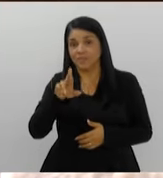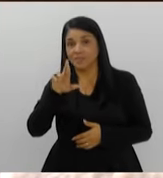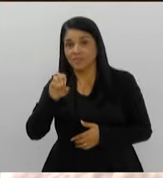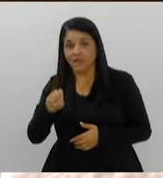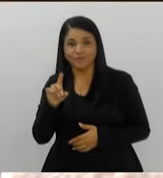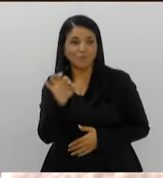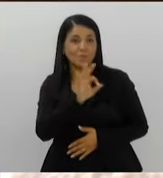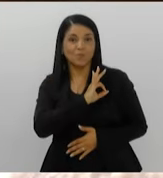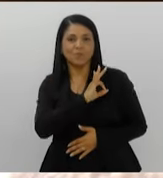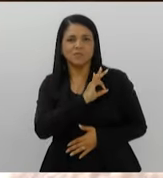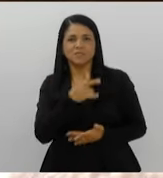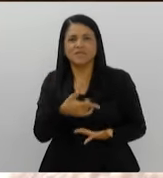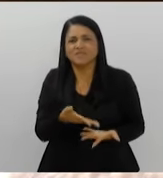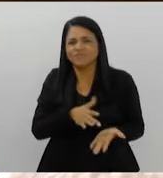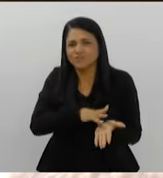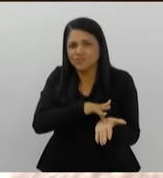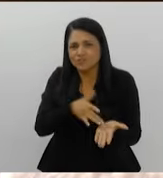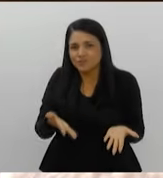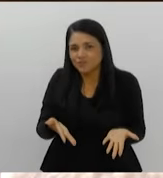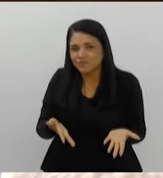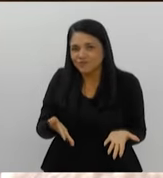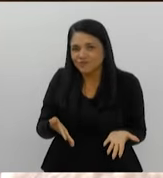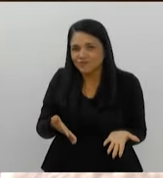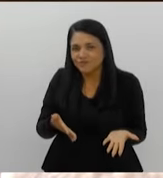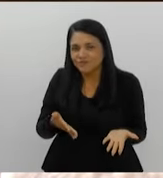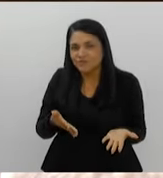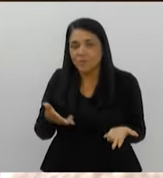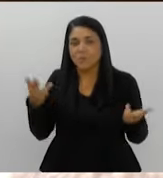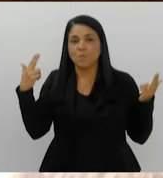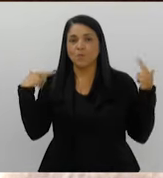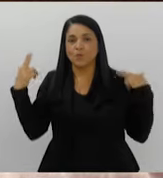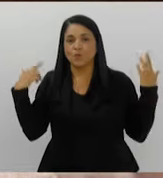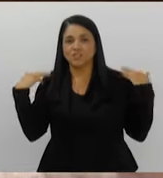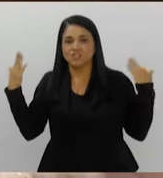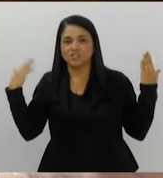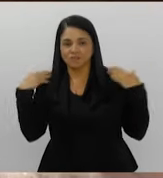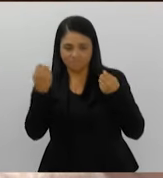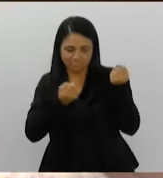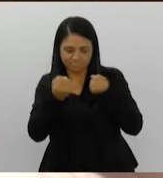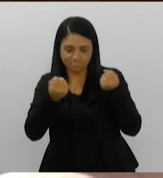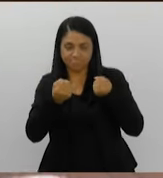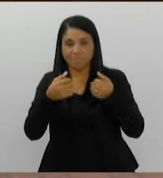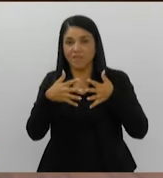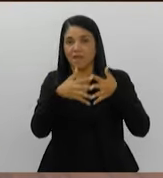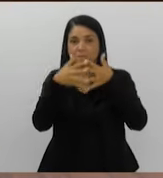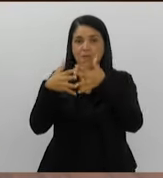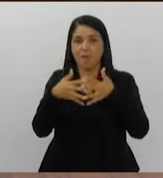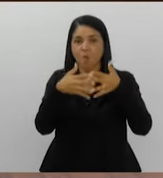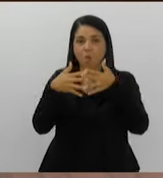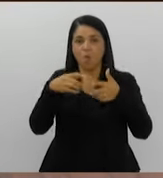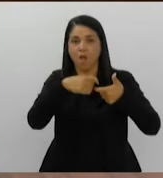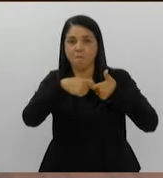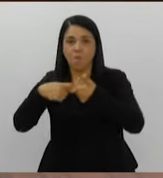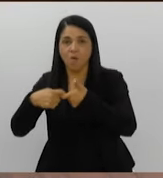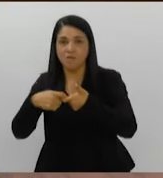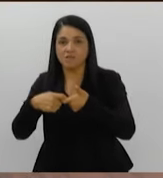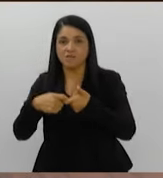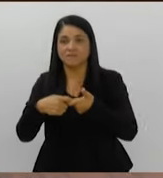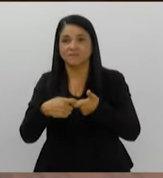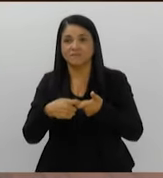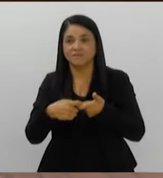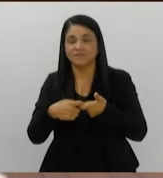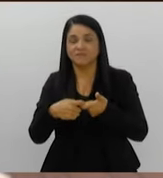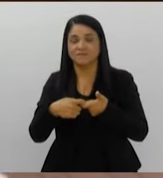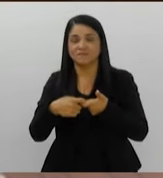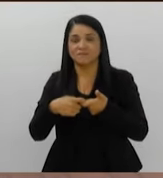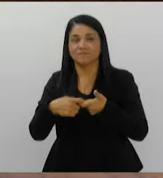polícia para os motoristas desses caminhões, dos rebotes, sem fé pública, que